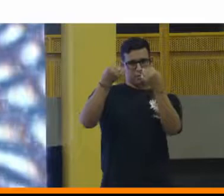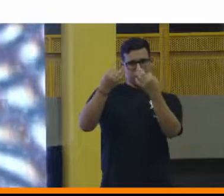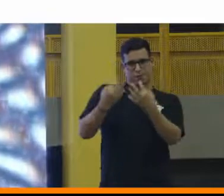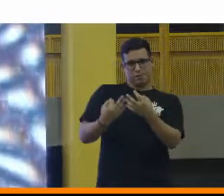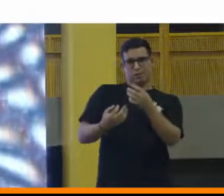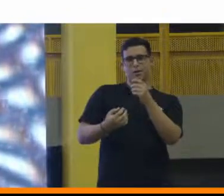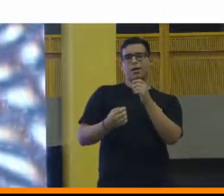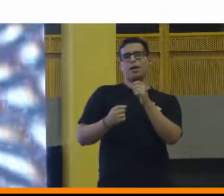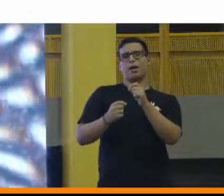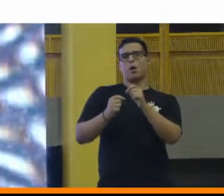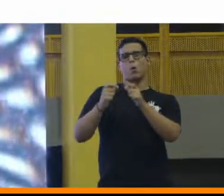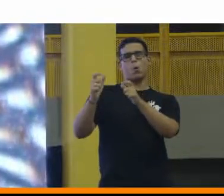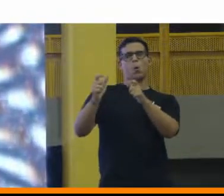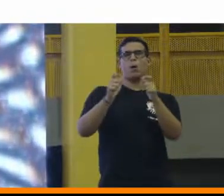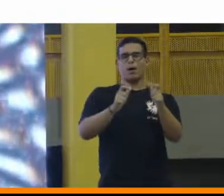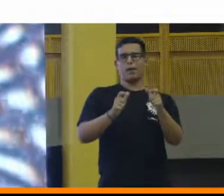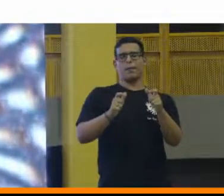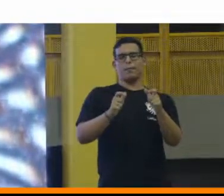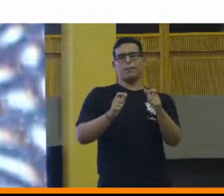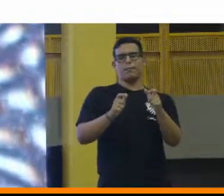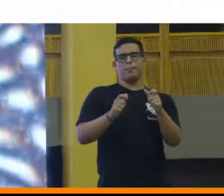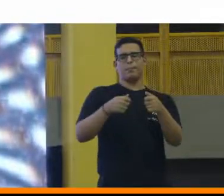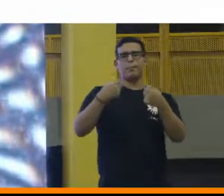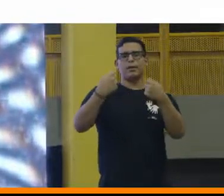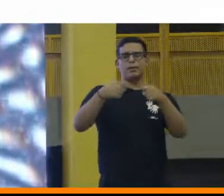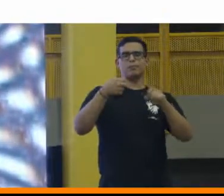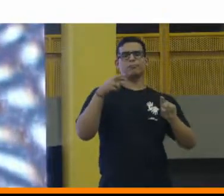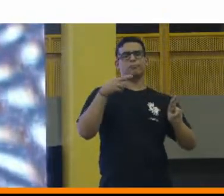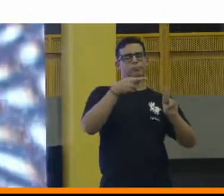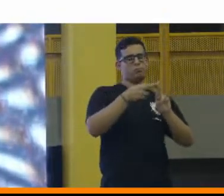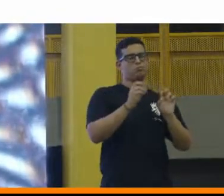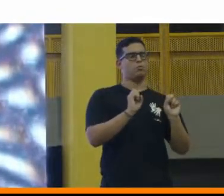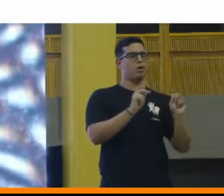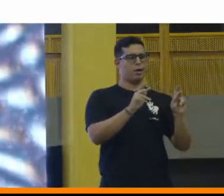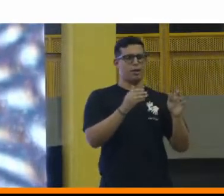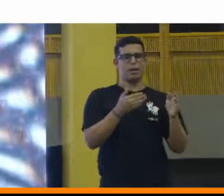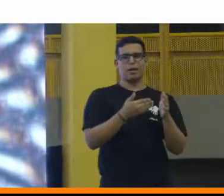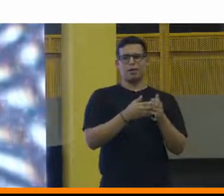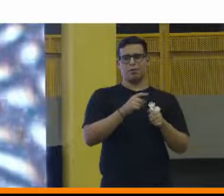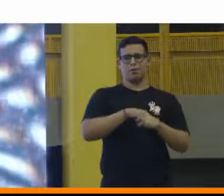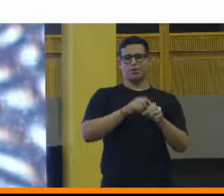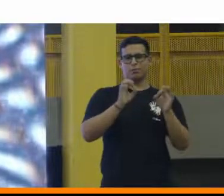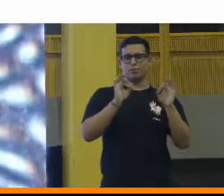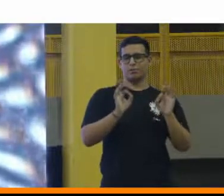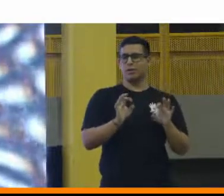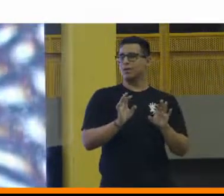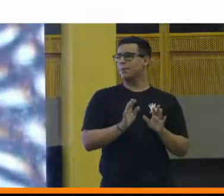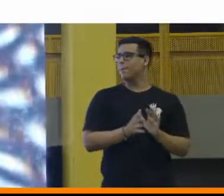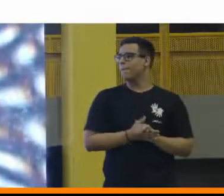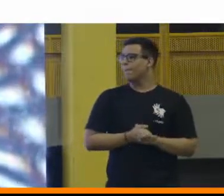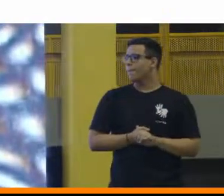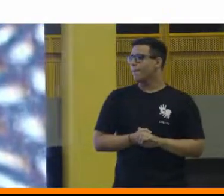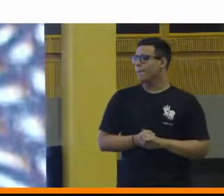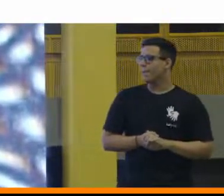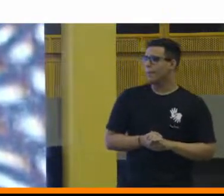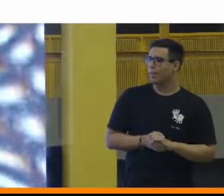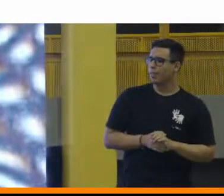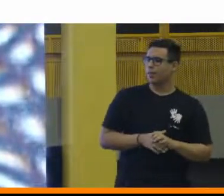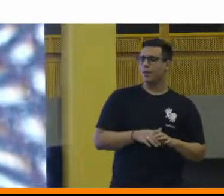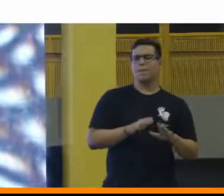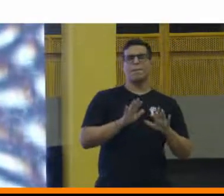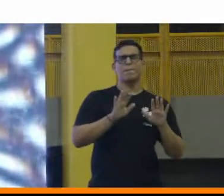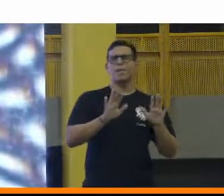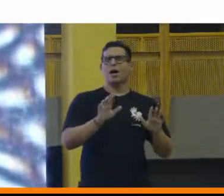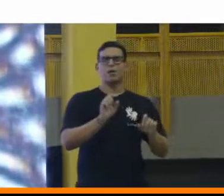isso. Bom, até aí está tudo bem. Mas e o que é um deslocamento? As coisas não costumam